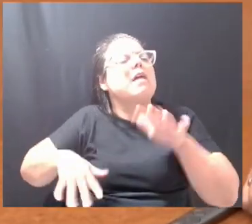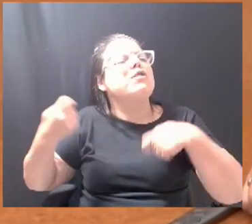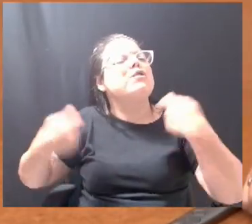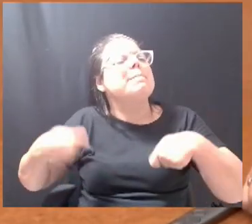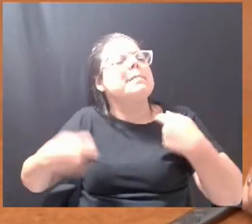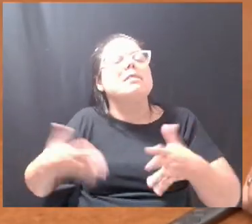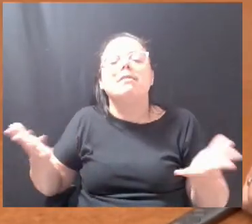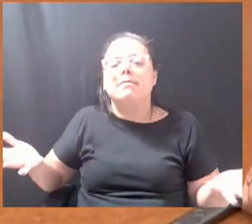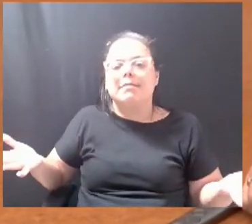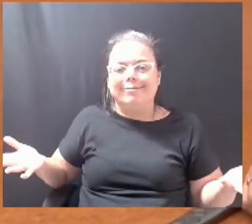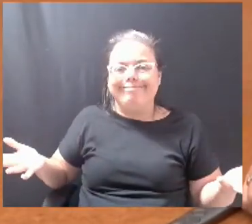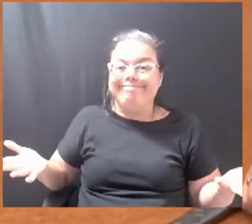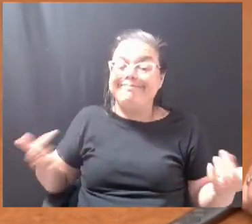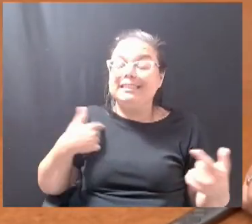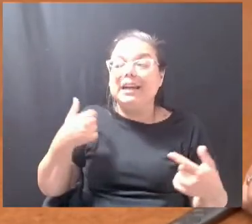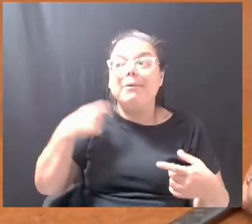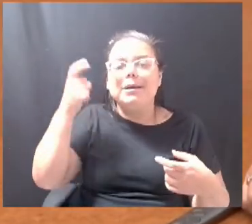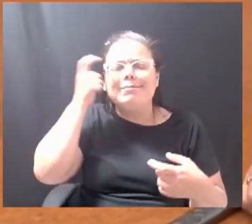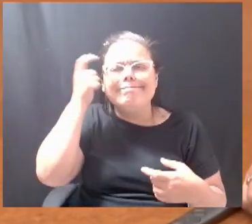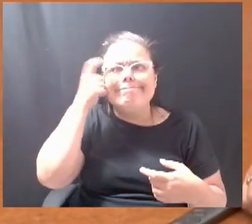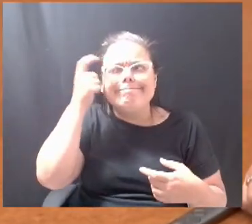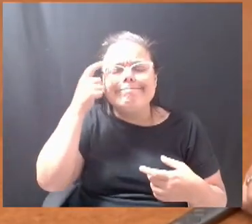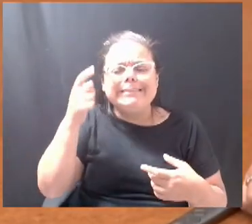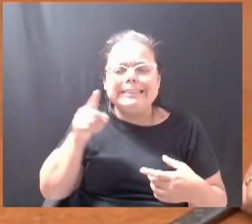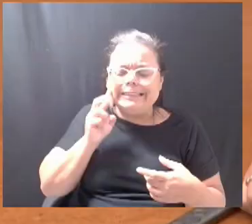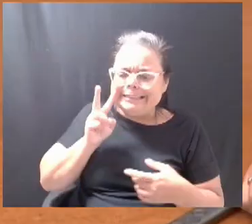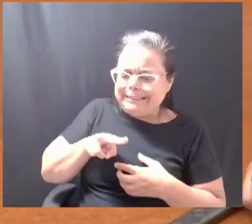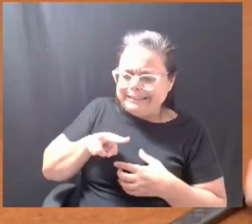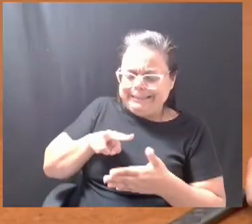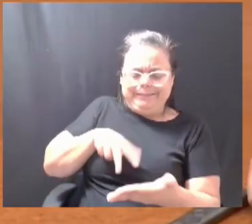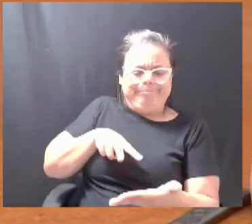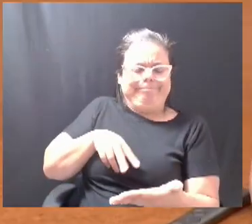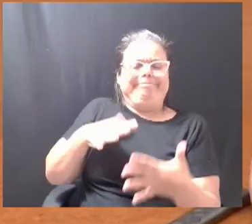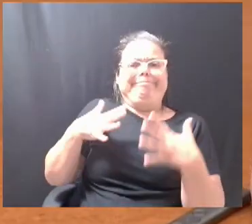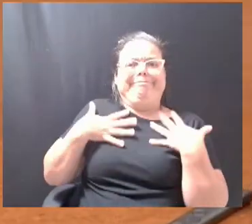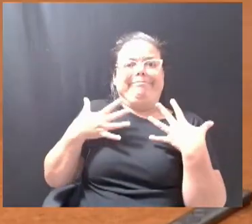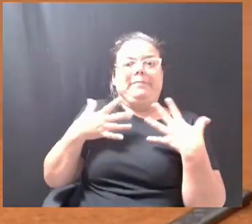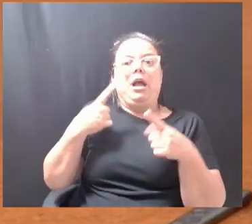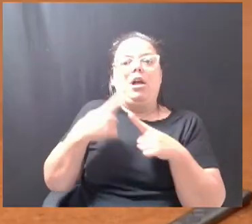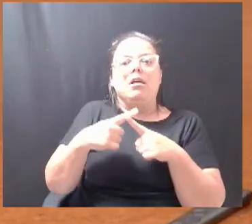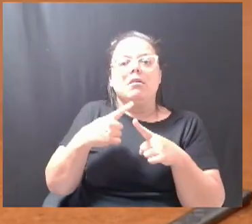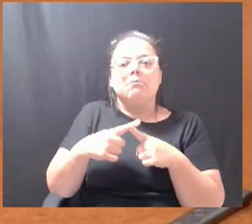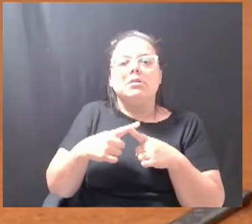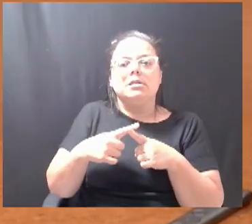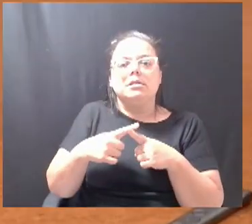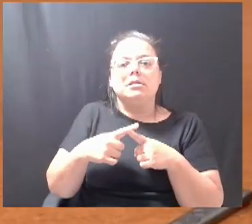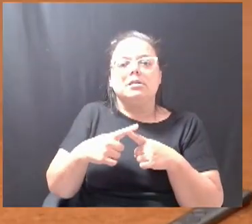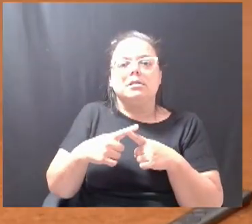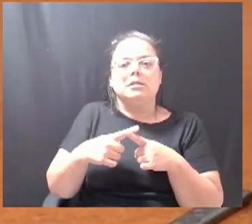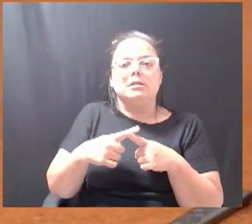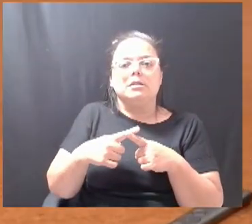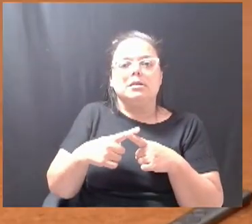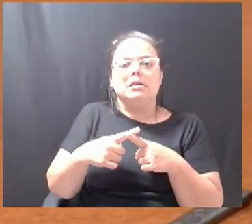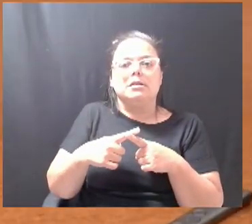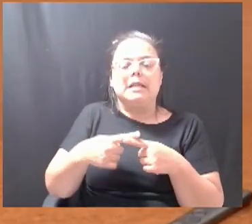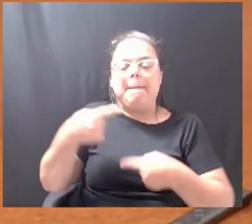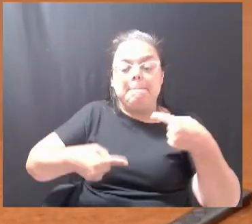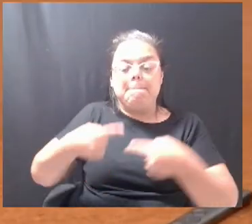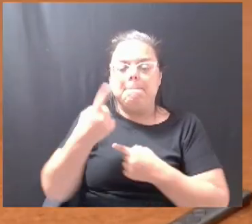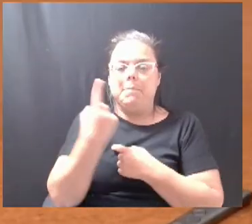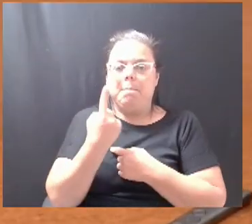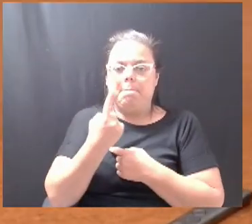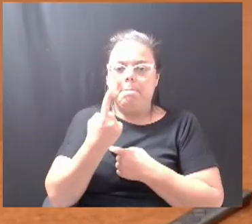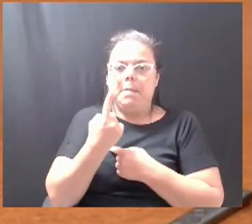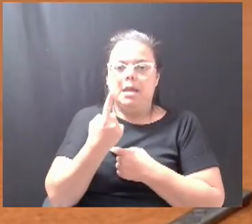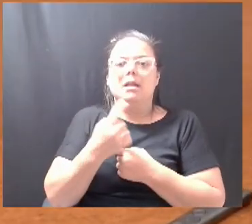eu fiquei até meio surpresa de ter passado, porque a lei ela ficou um tempo, ela votou na primeira discussão, na segunda ela ficou um tempo, mas ela ficou um